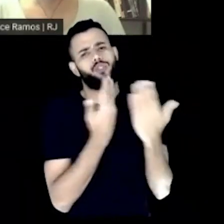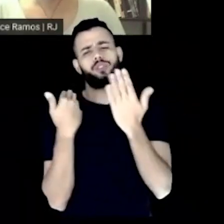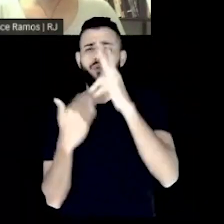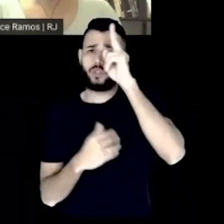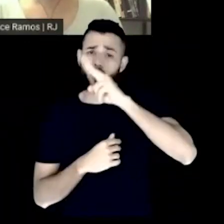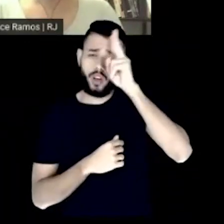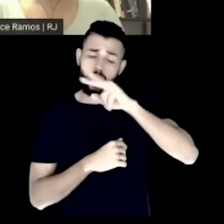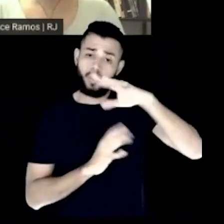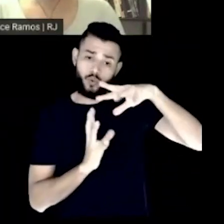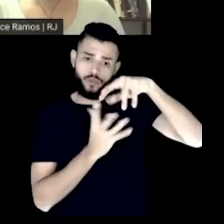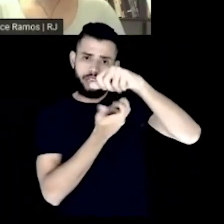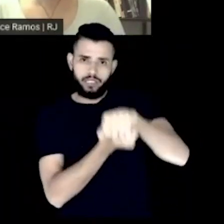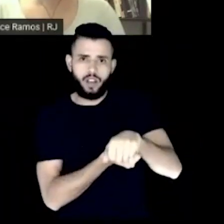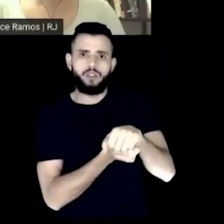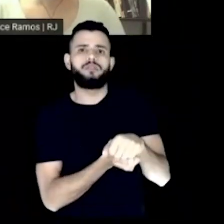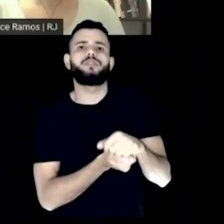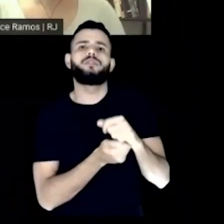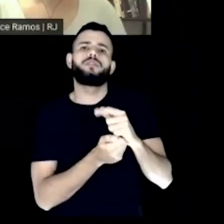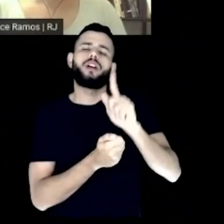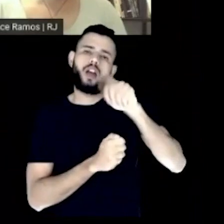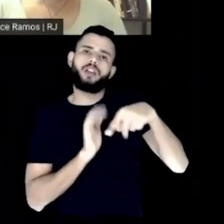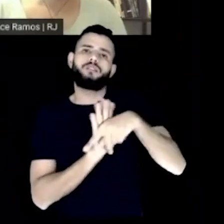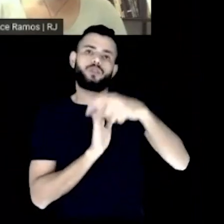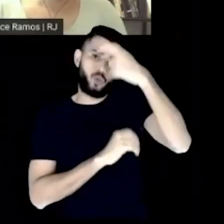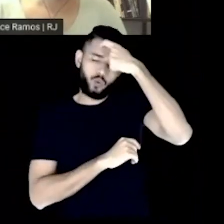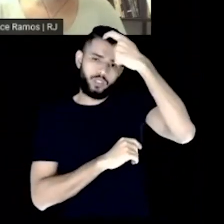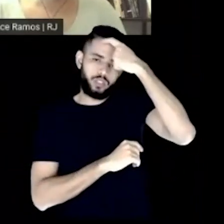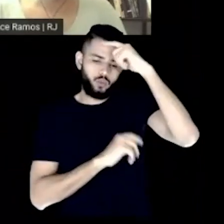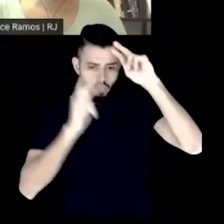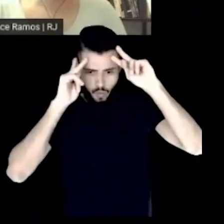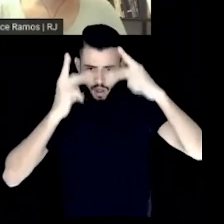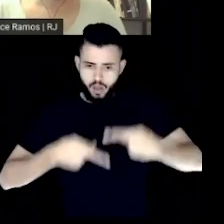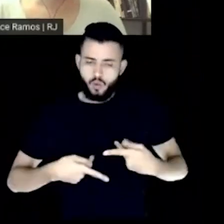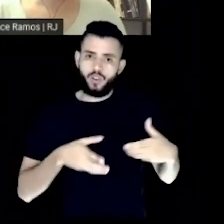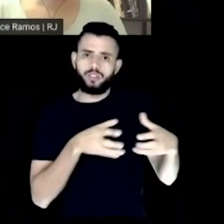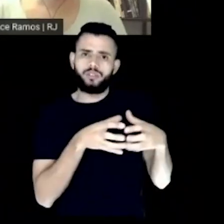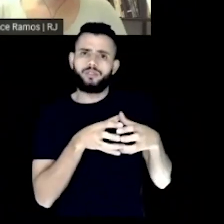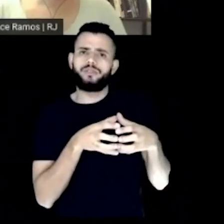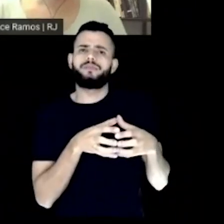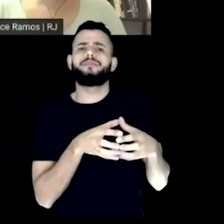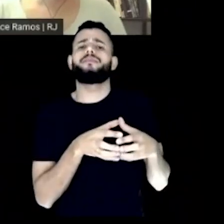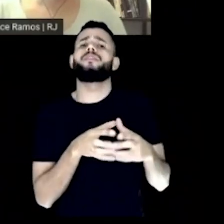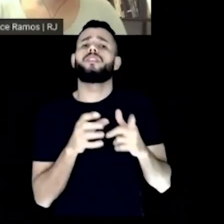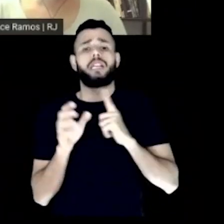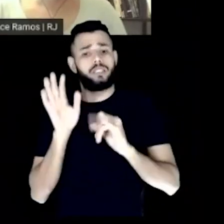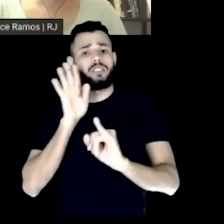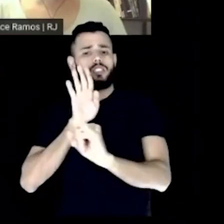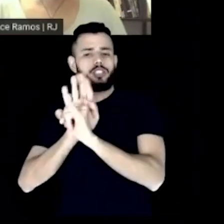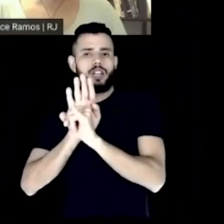de dialogar com mitologias que são universais e que fazem parte do inconsciente humano, coletivo, tem